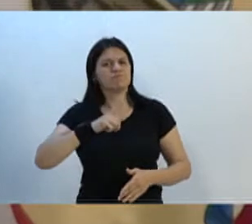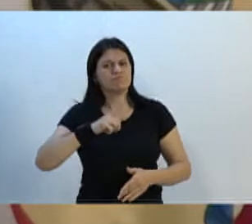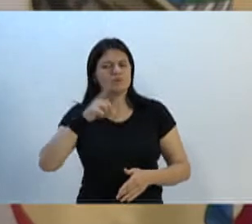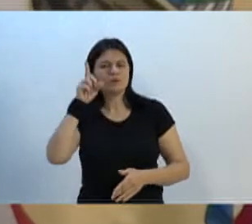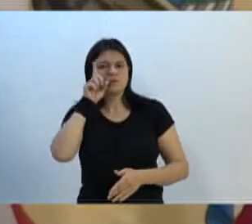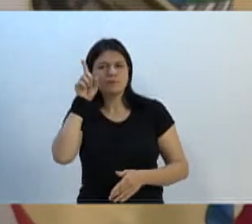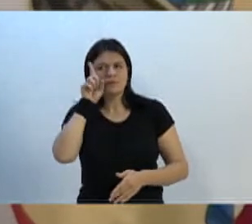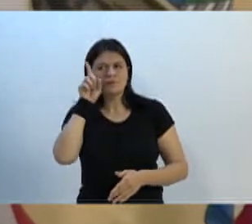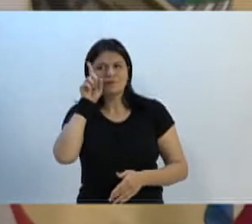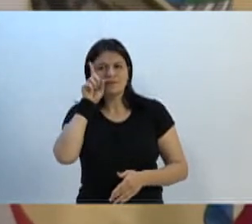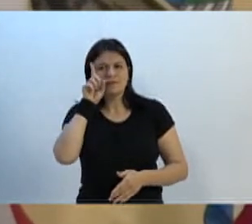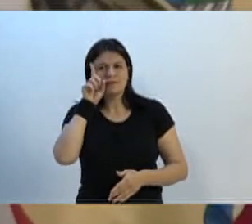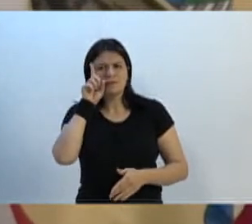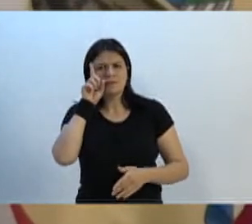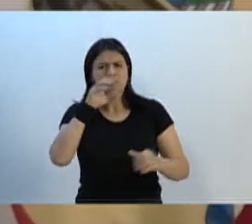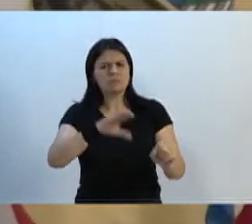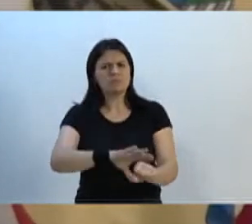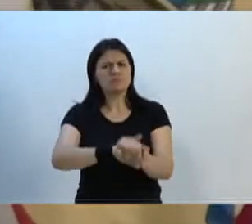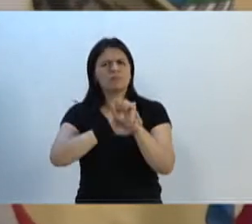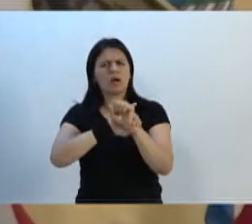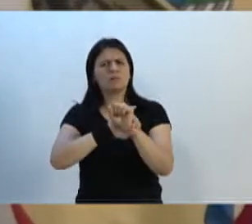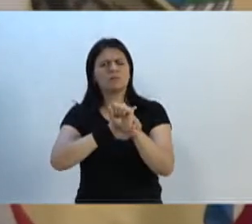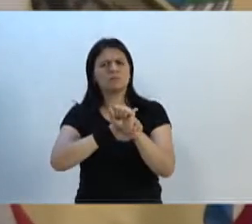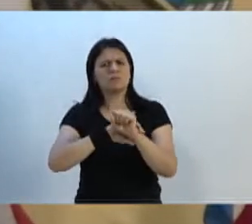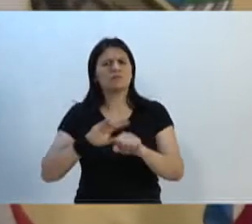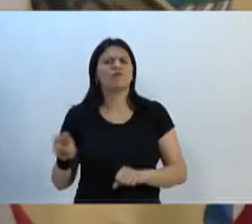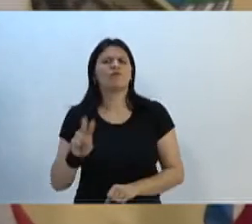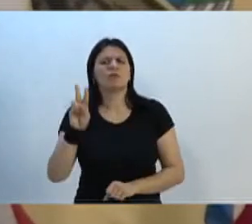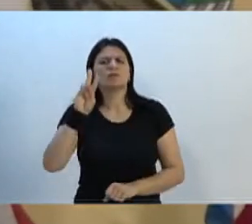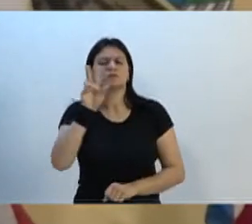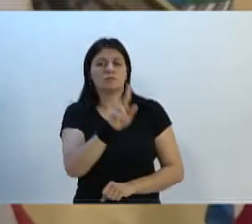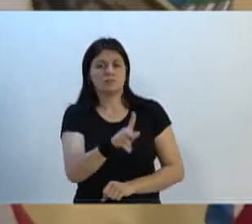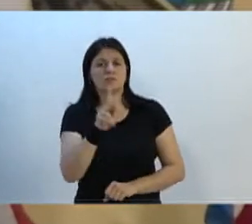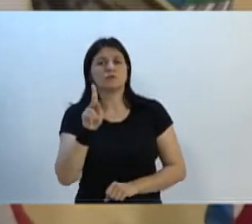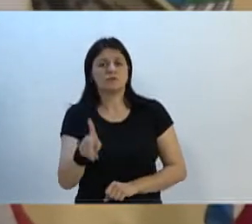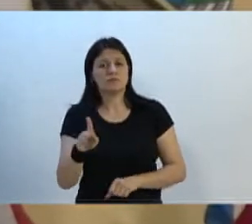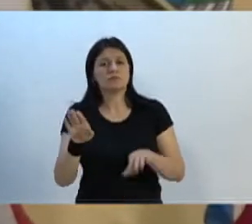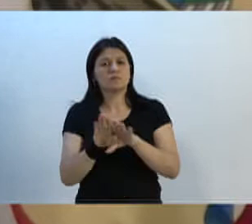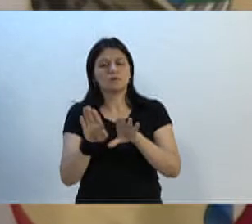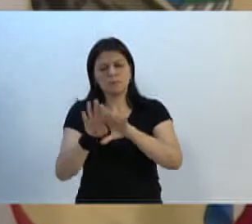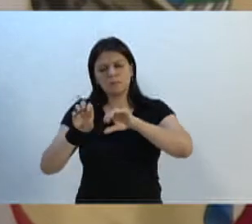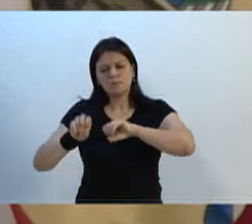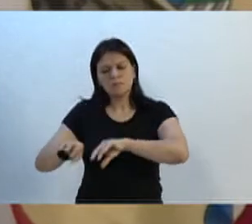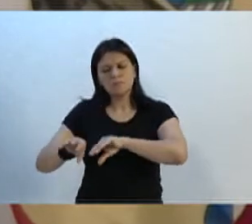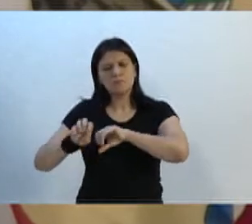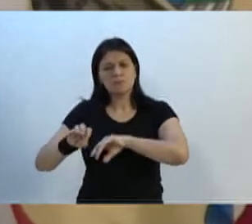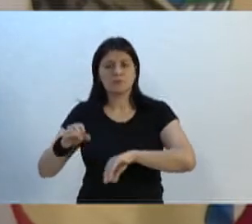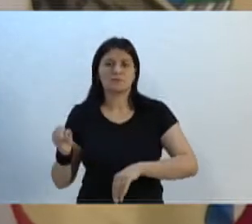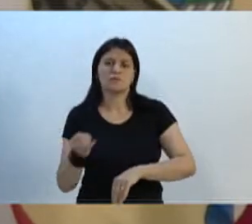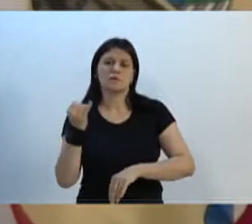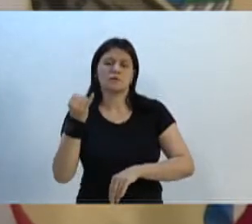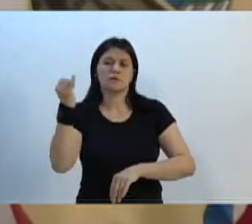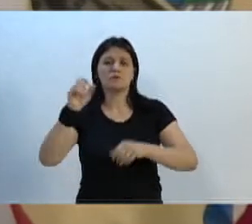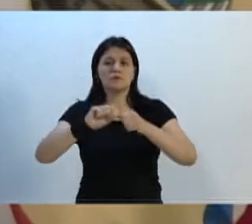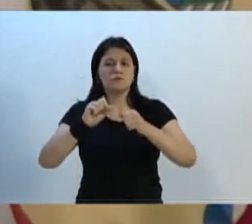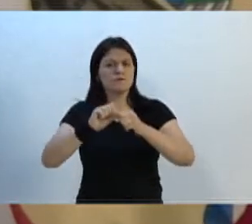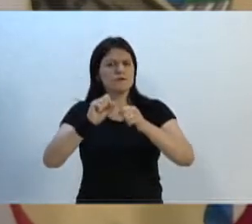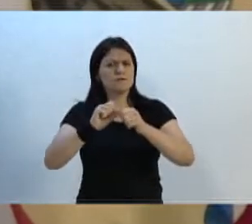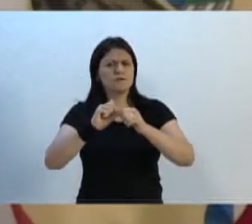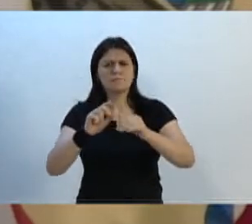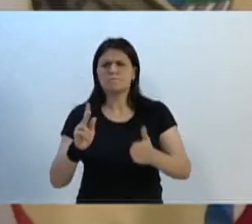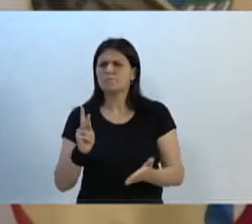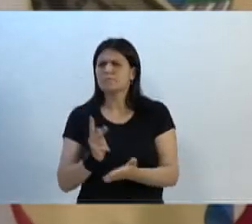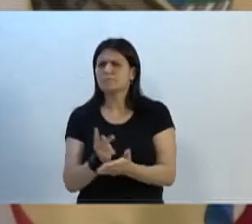e defender isso defender a valorização do professor a valorização da educação e a importância da gente fazer mais e mais